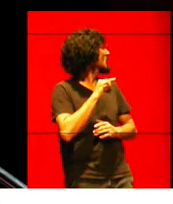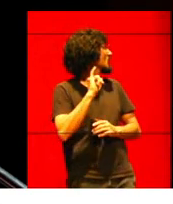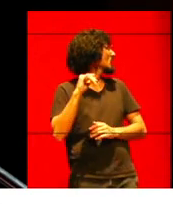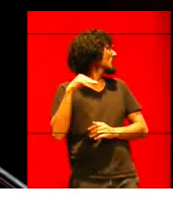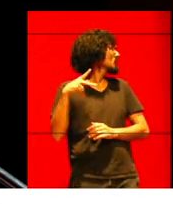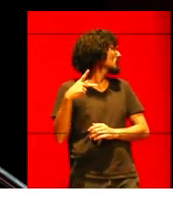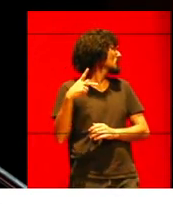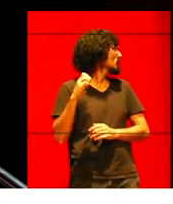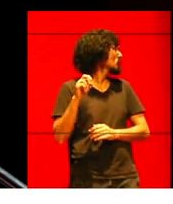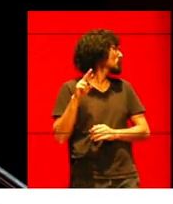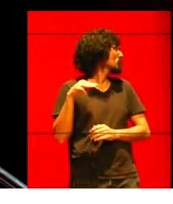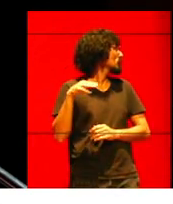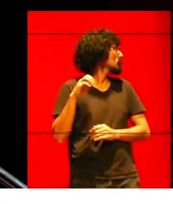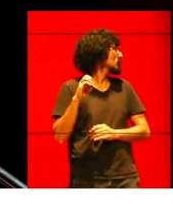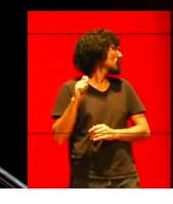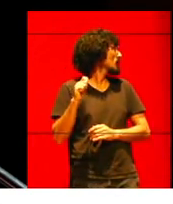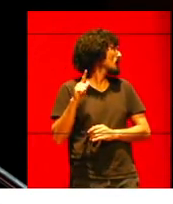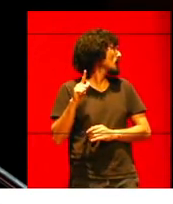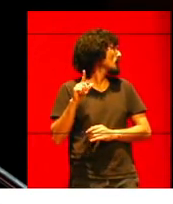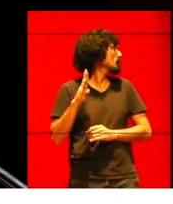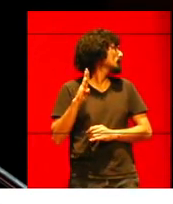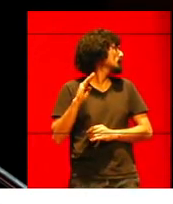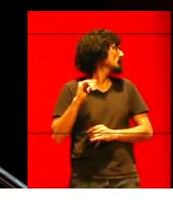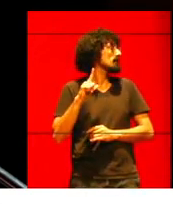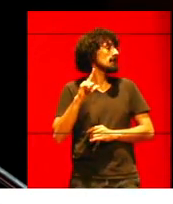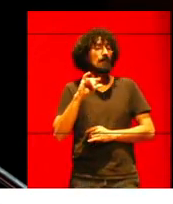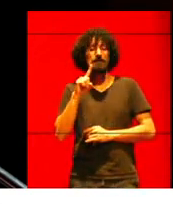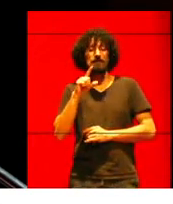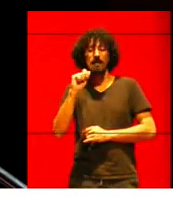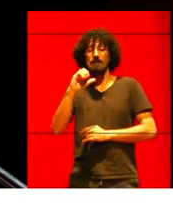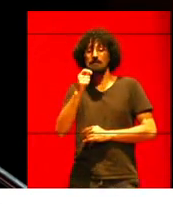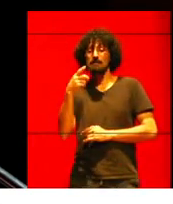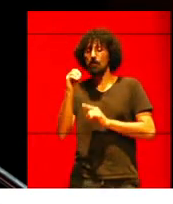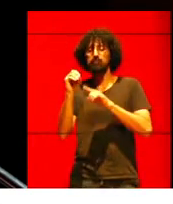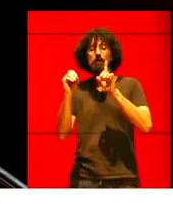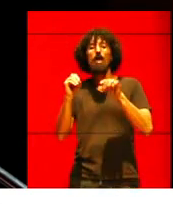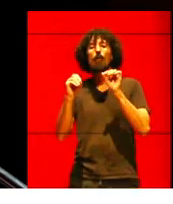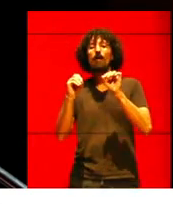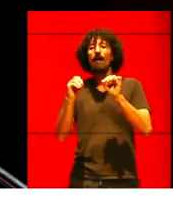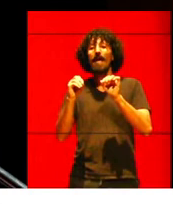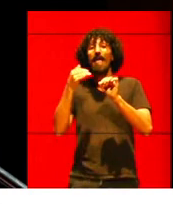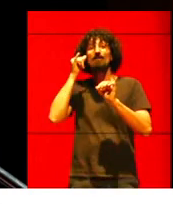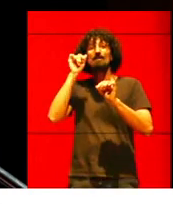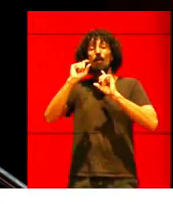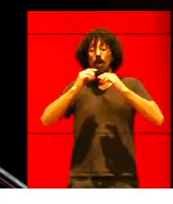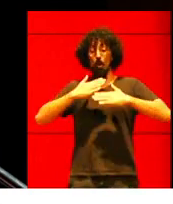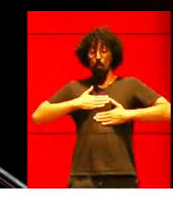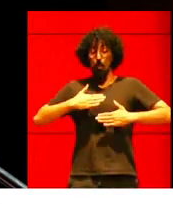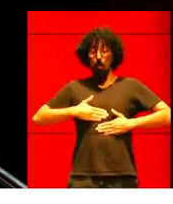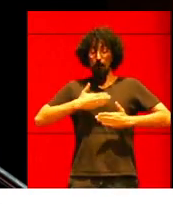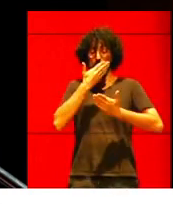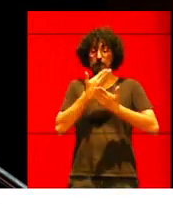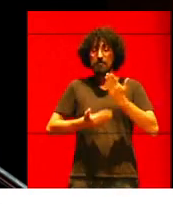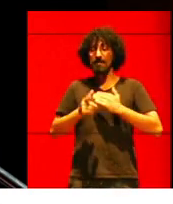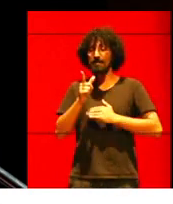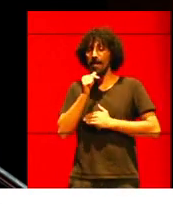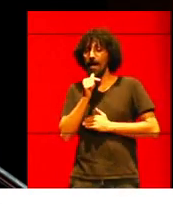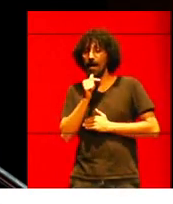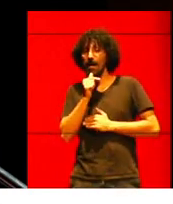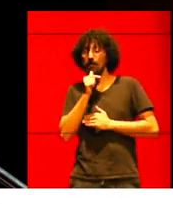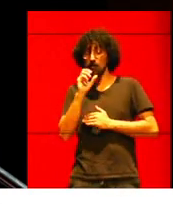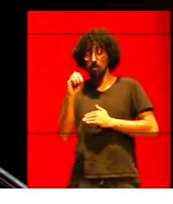Impermeabilização vai evitar a perda de água. Aonde vai acontecer isso? Em plantas, que vai ter uma